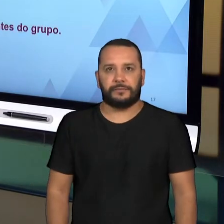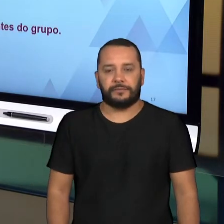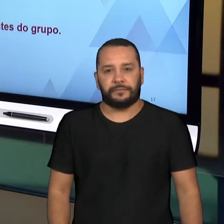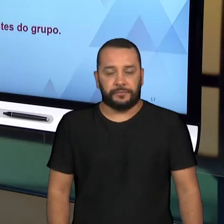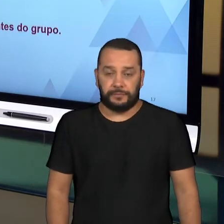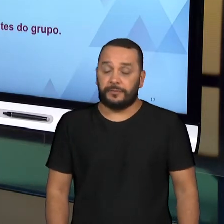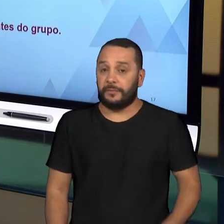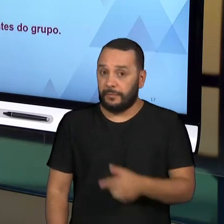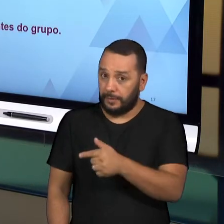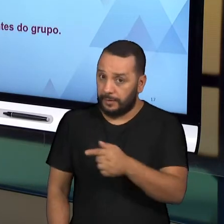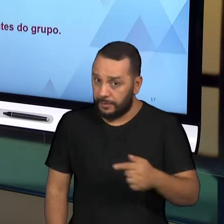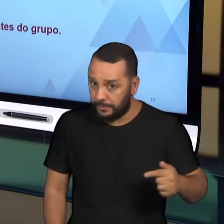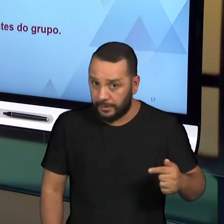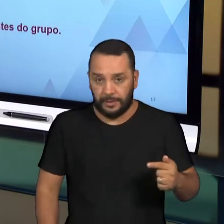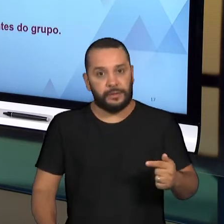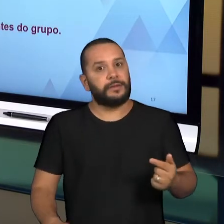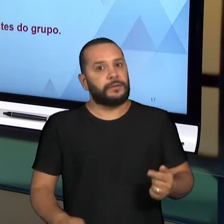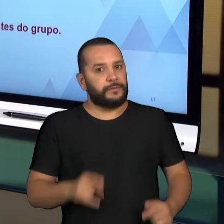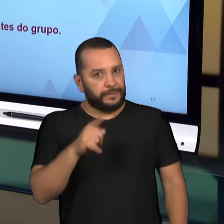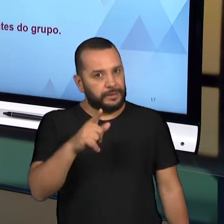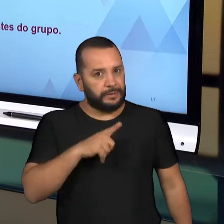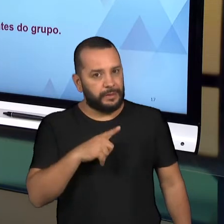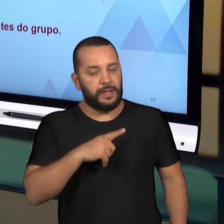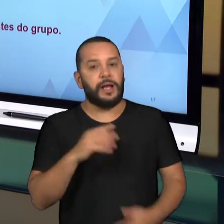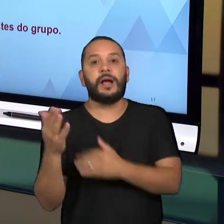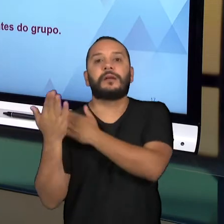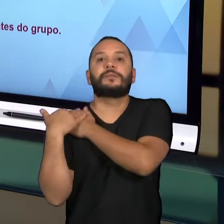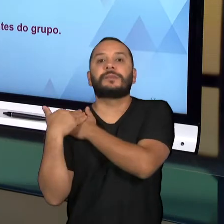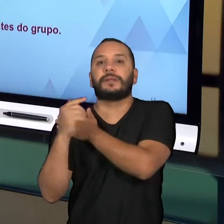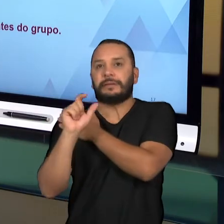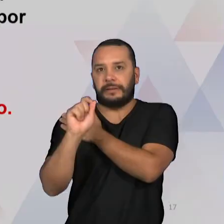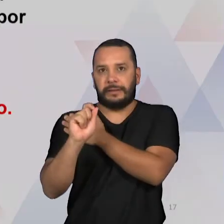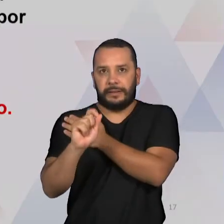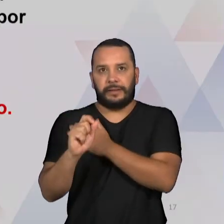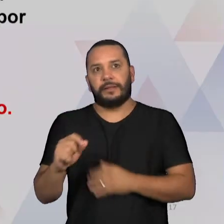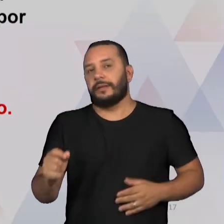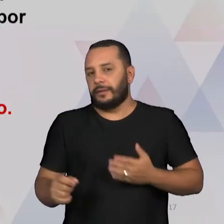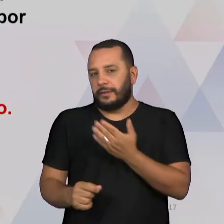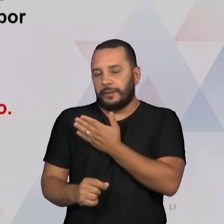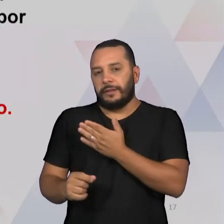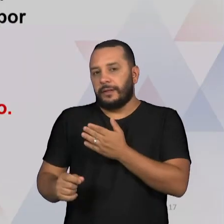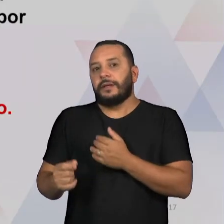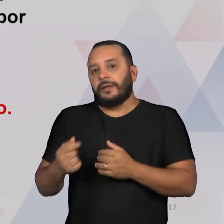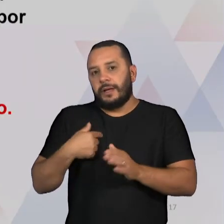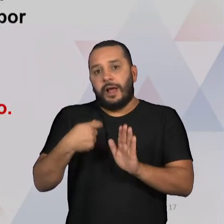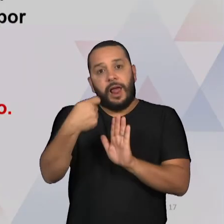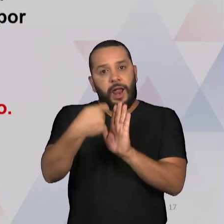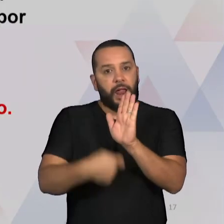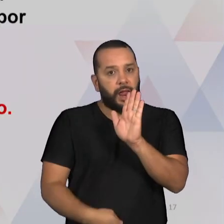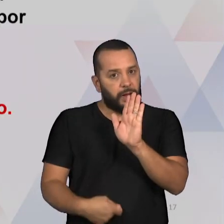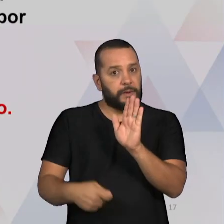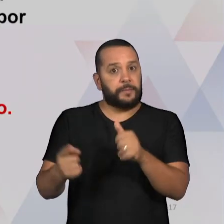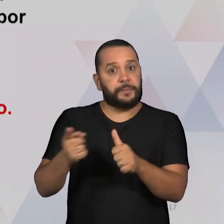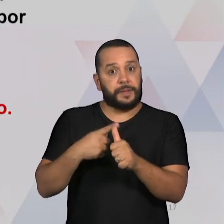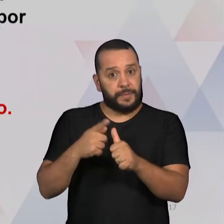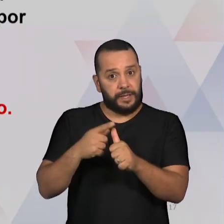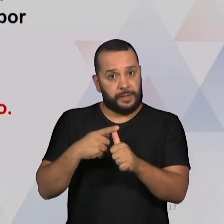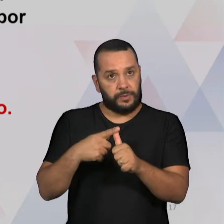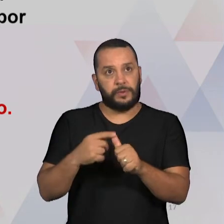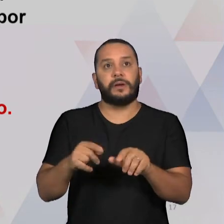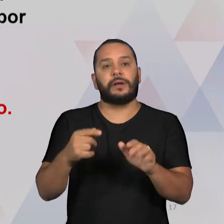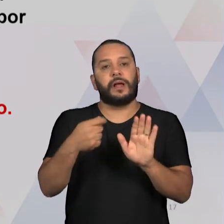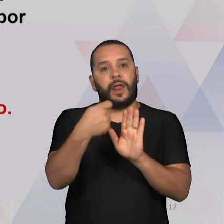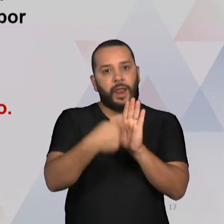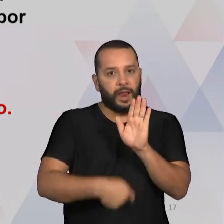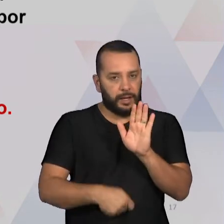essa semana vocês têm a tarefa de entregar a primeira versão do relatório e a primeira